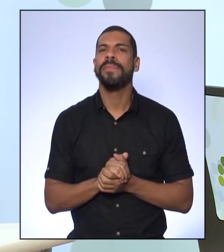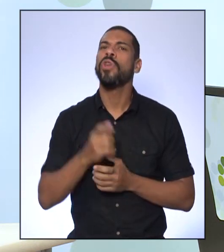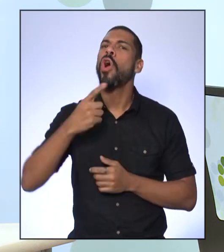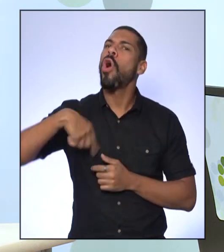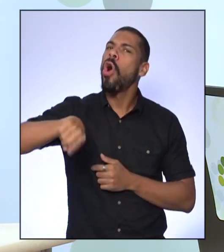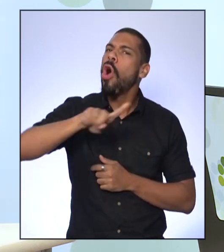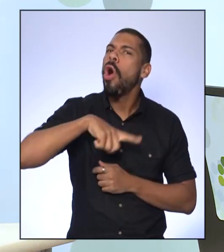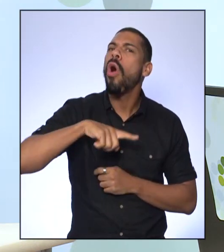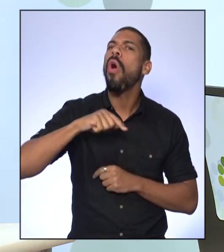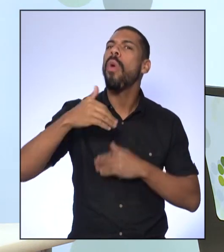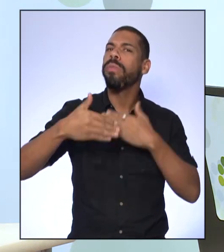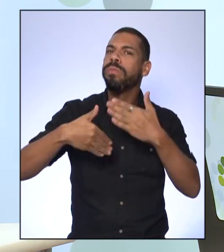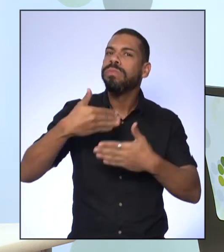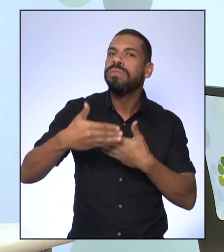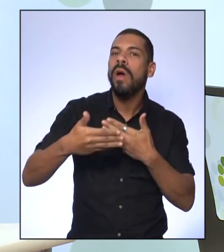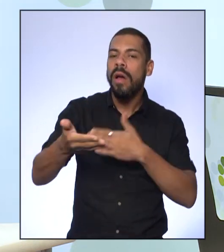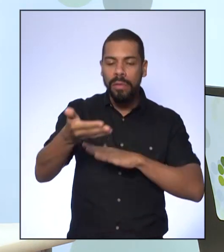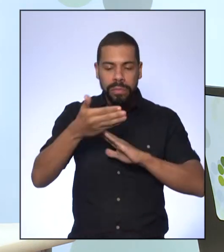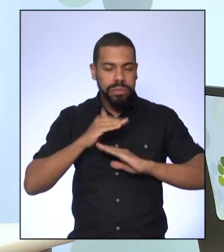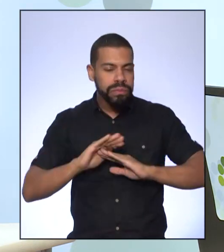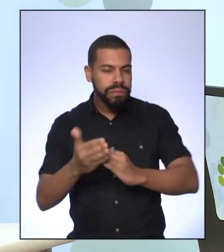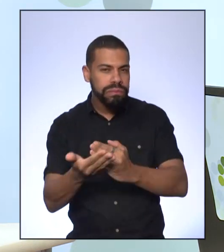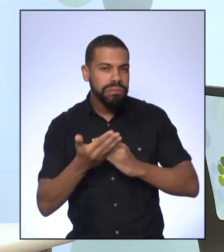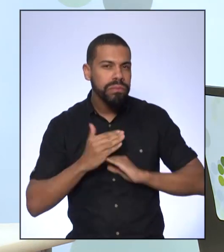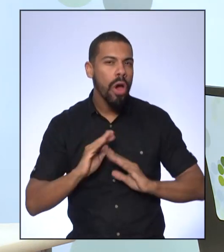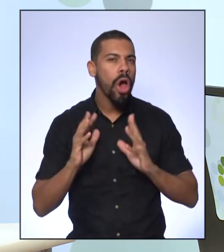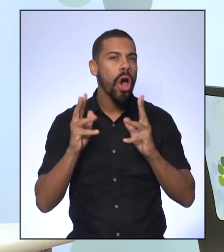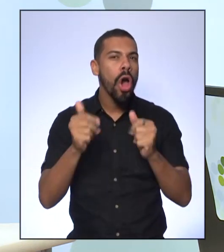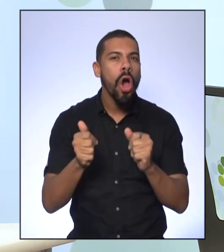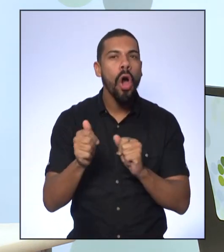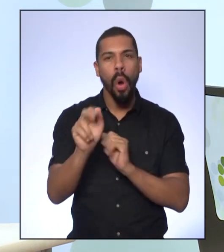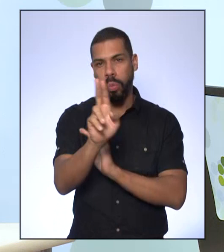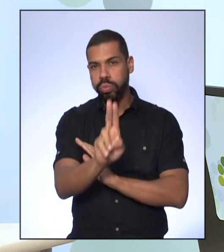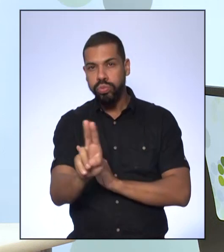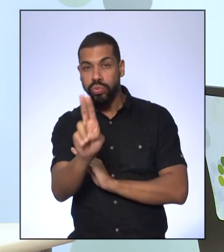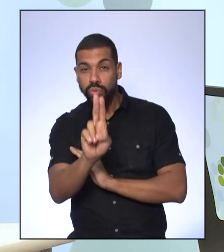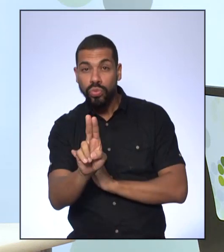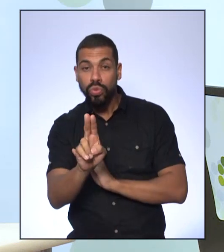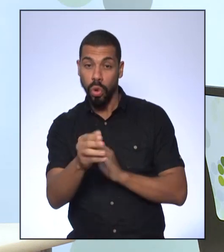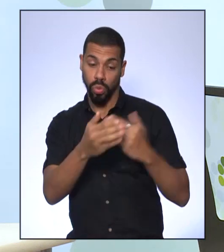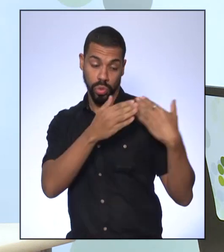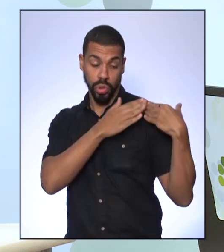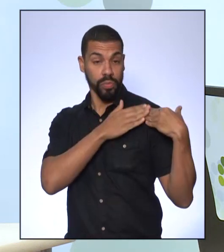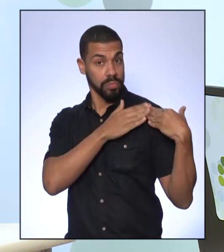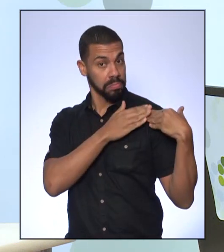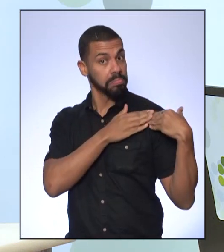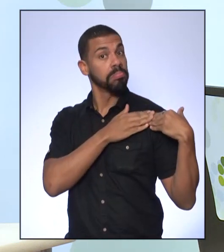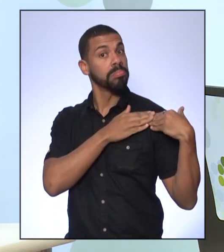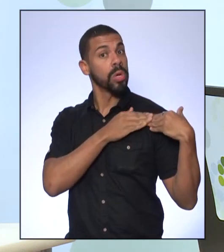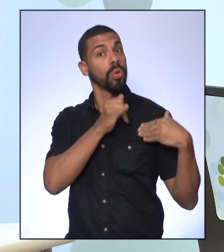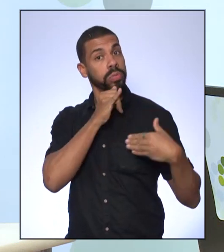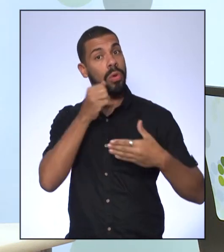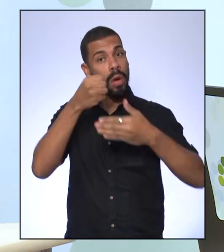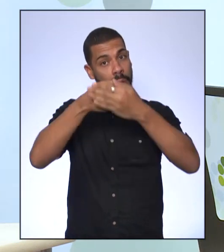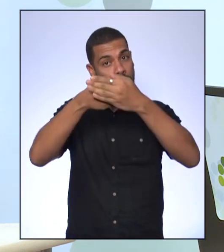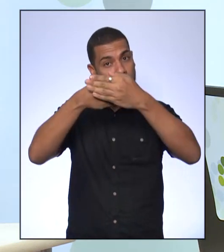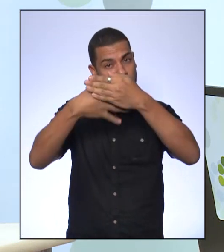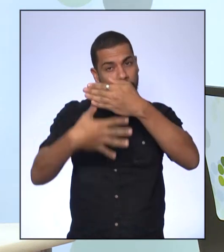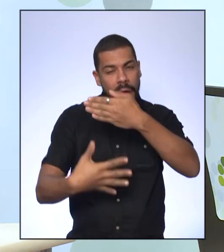importante esse feedback. Também é importante o uso responsável do chat,